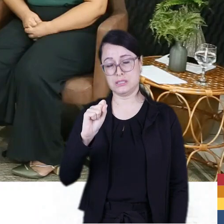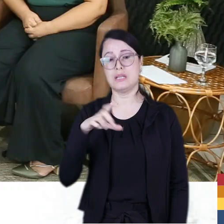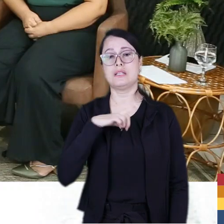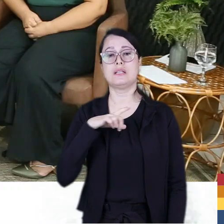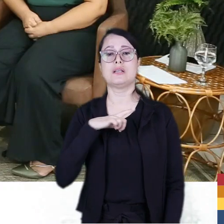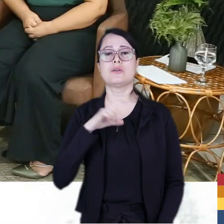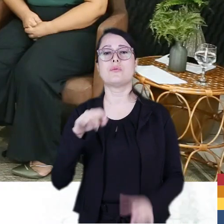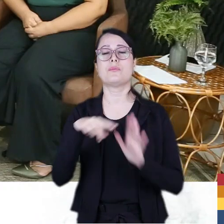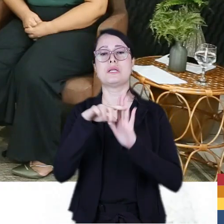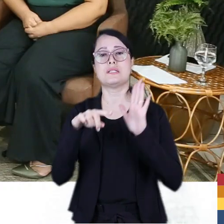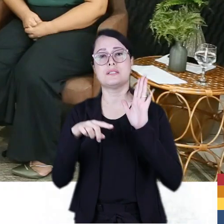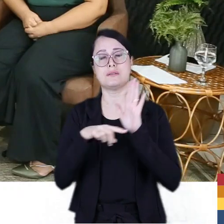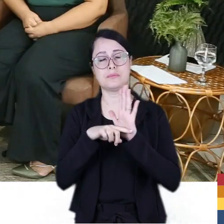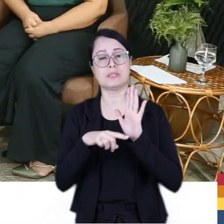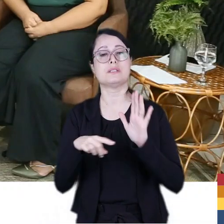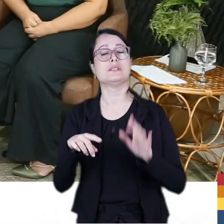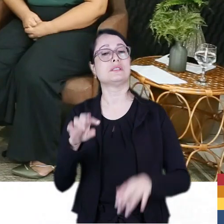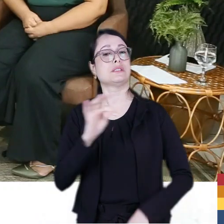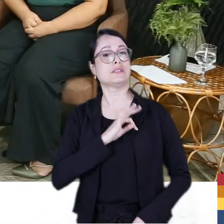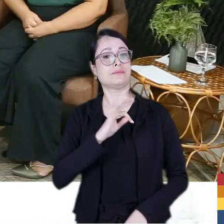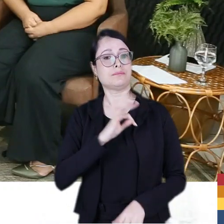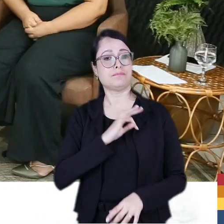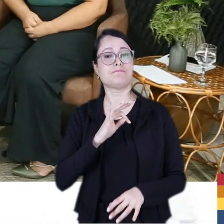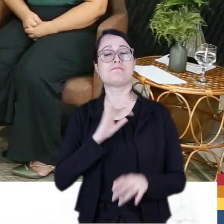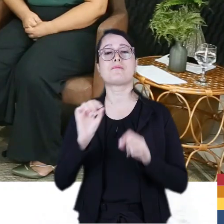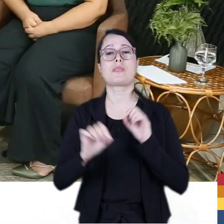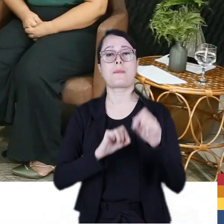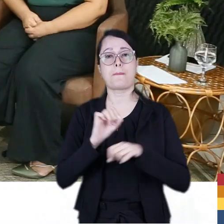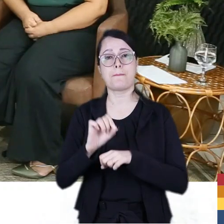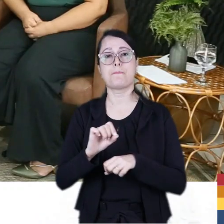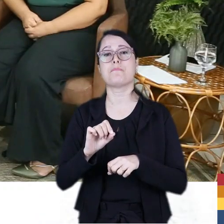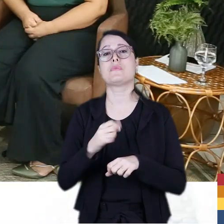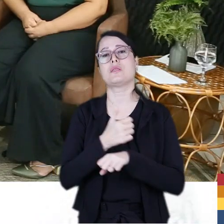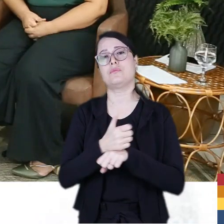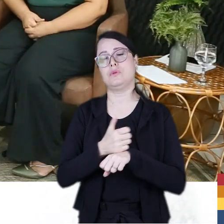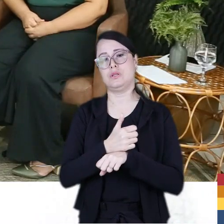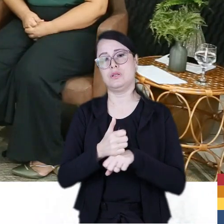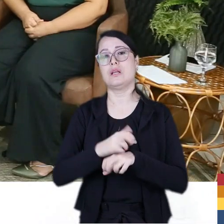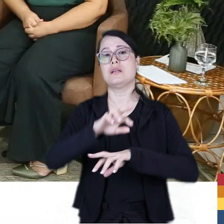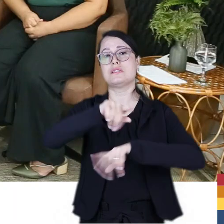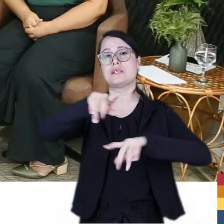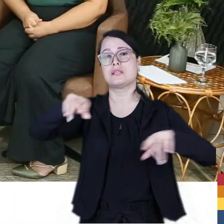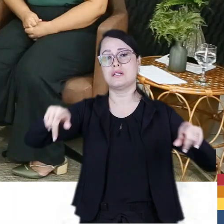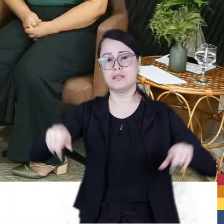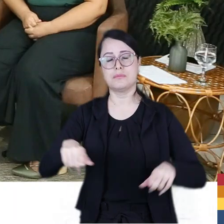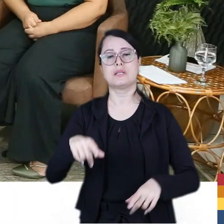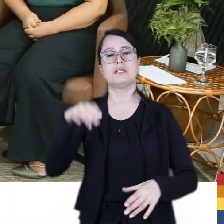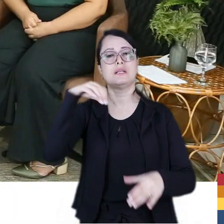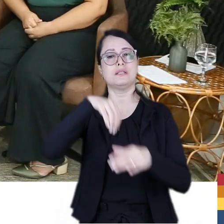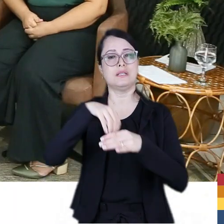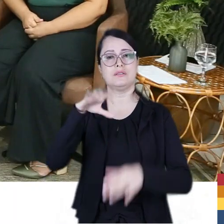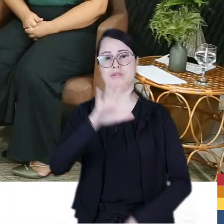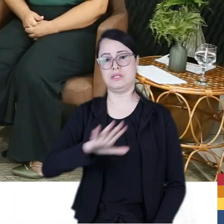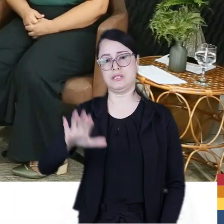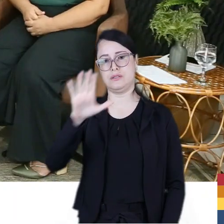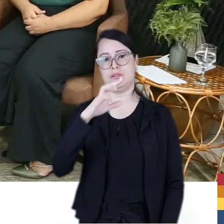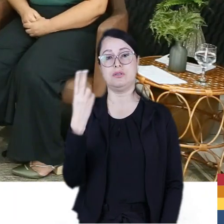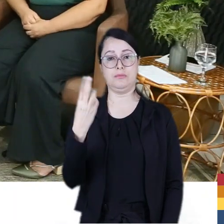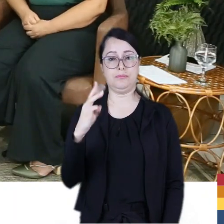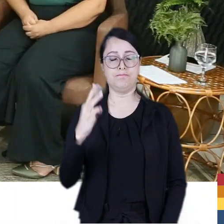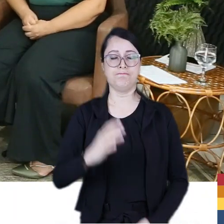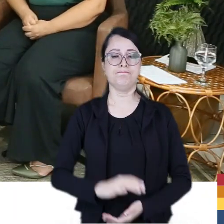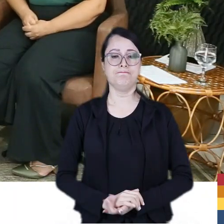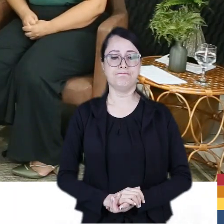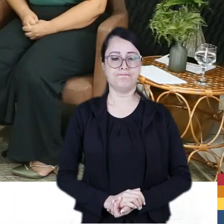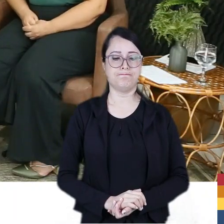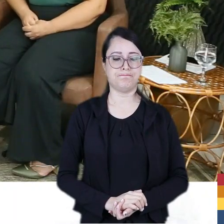diversidades e nós de outras modalidades e um dos princípios fundamentais também da educação profissional e